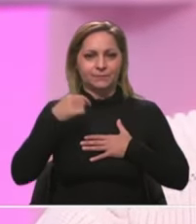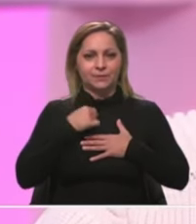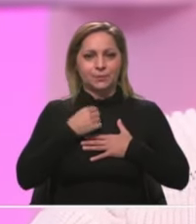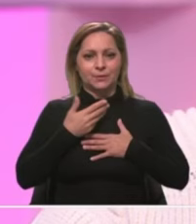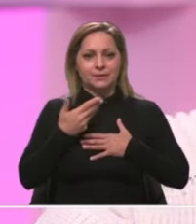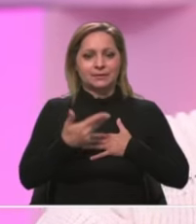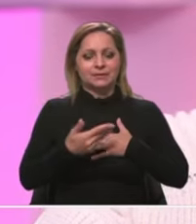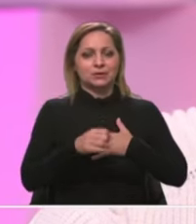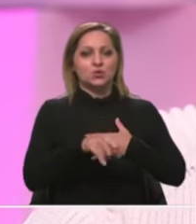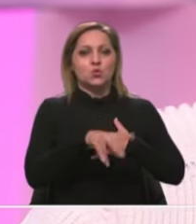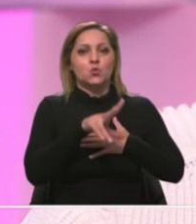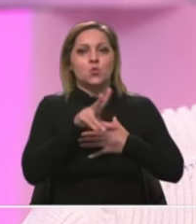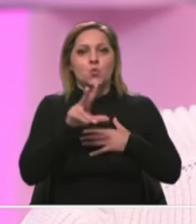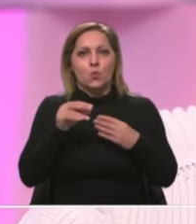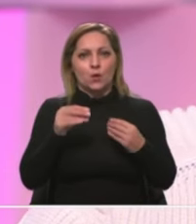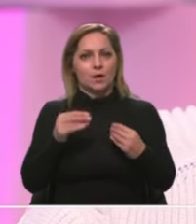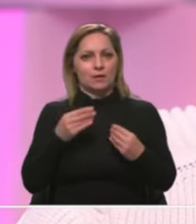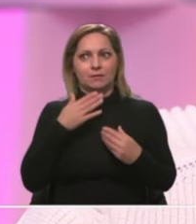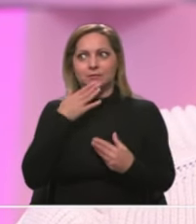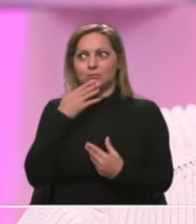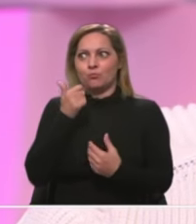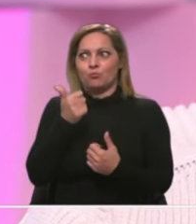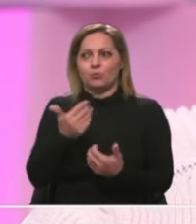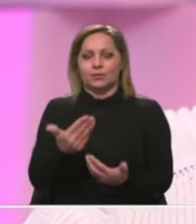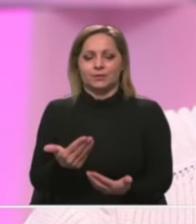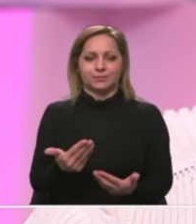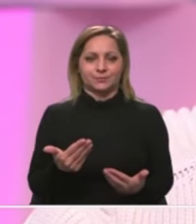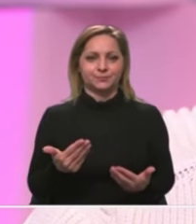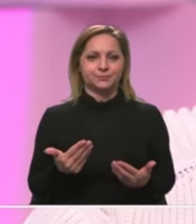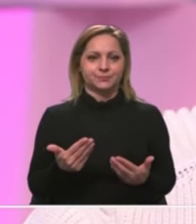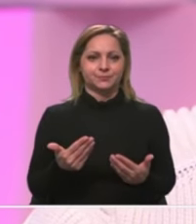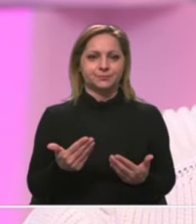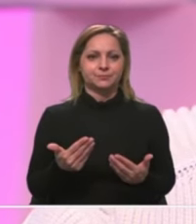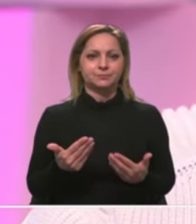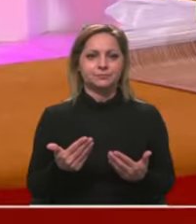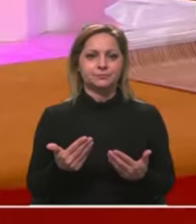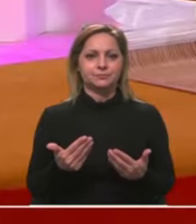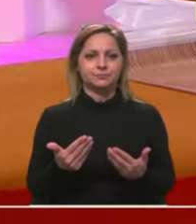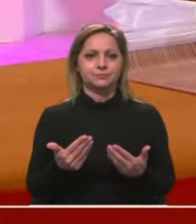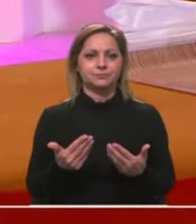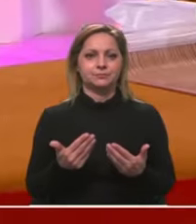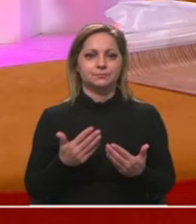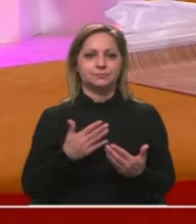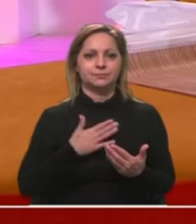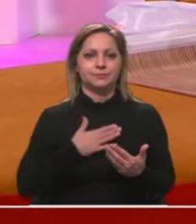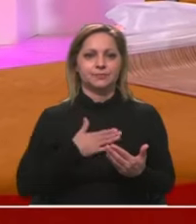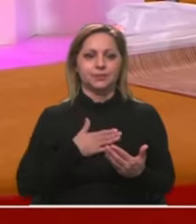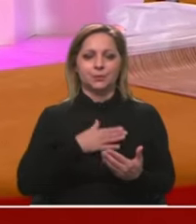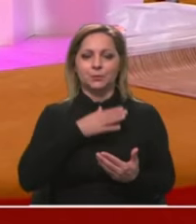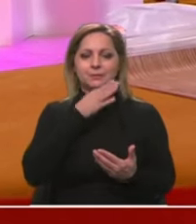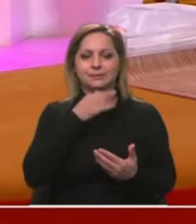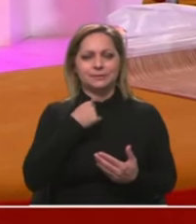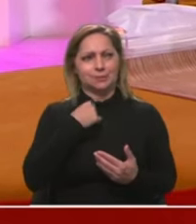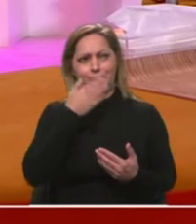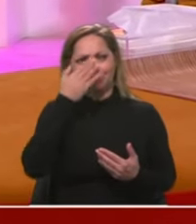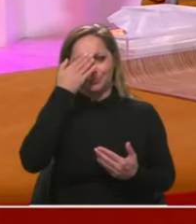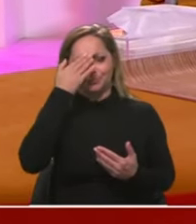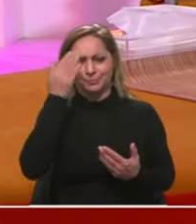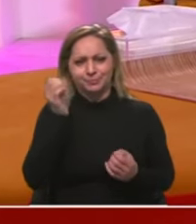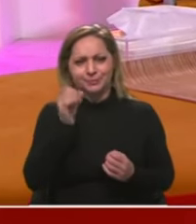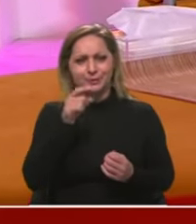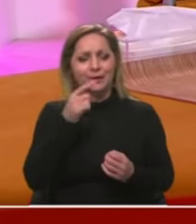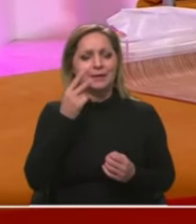uma coisa assim tão bonita e eu não me lembro muito bem do que disse, agora estava a rever algumas coisas do que